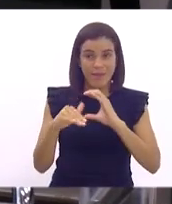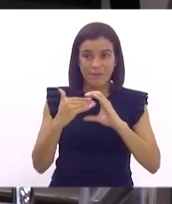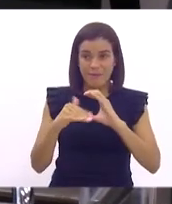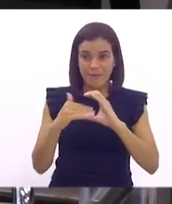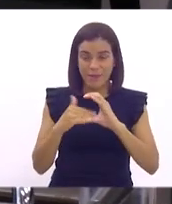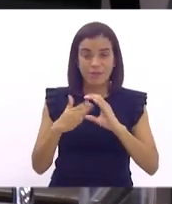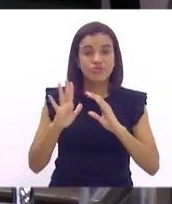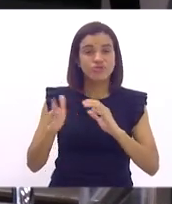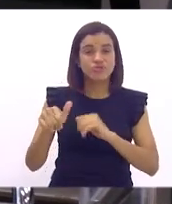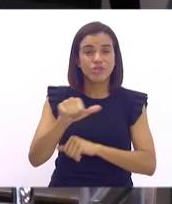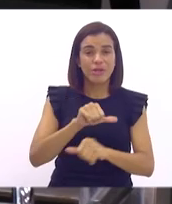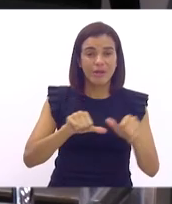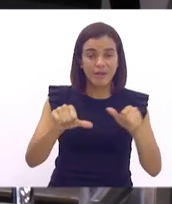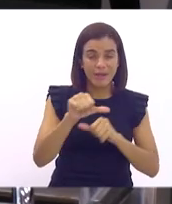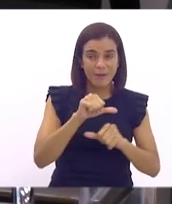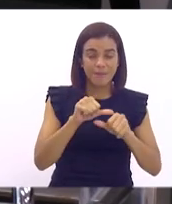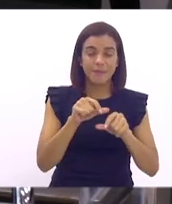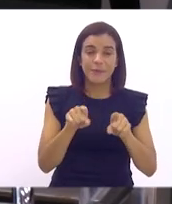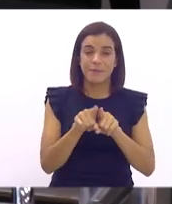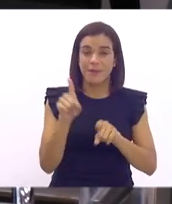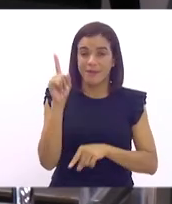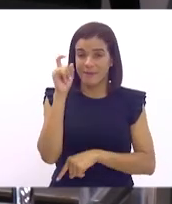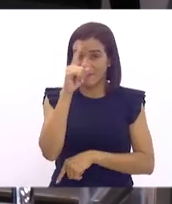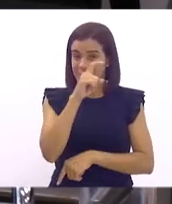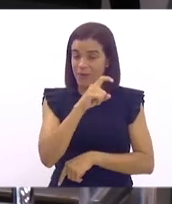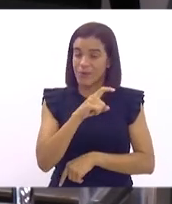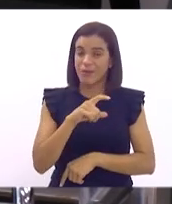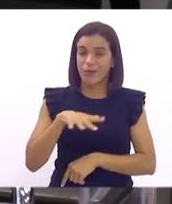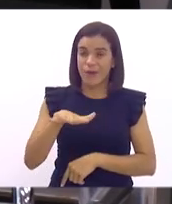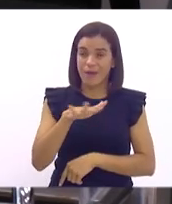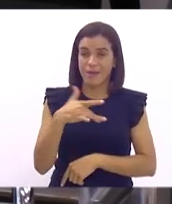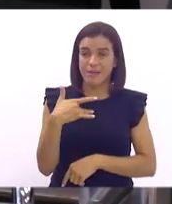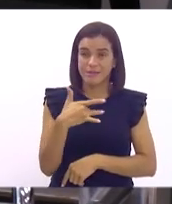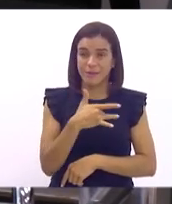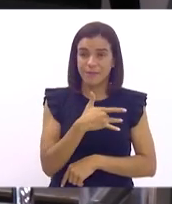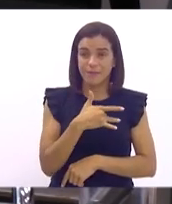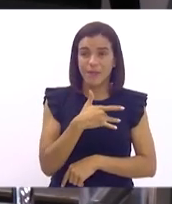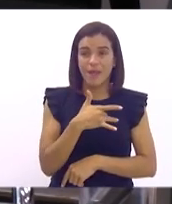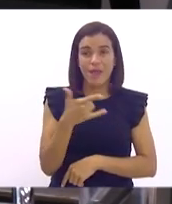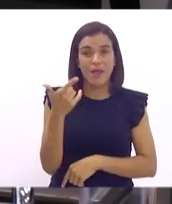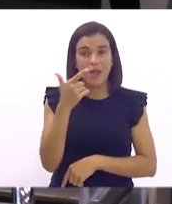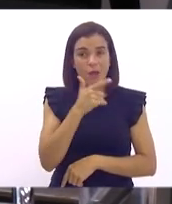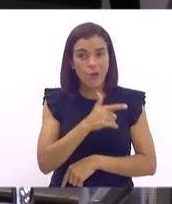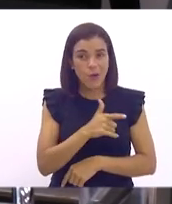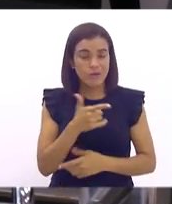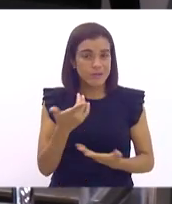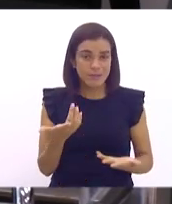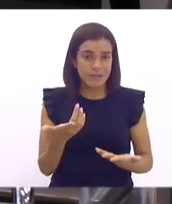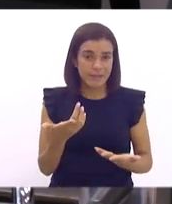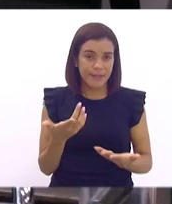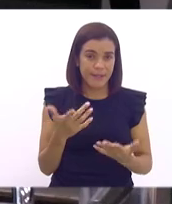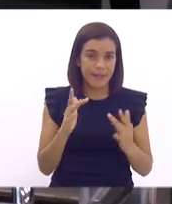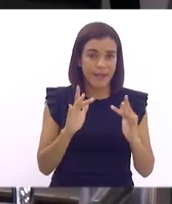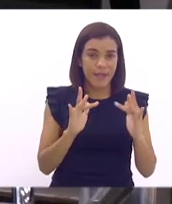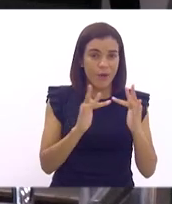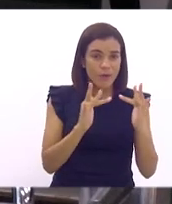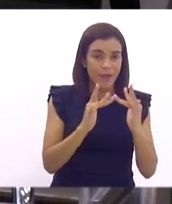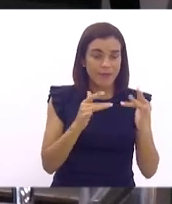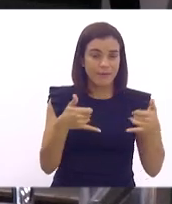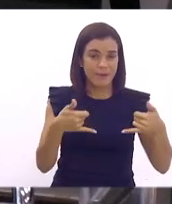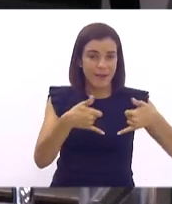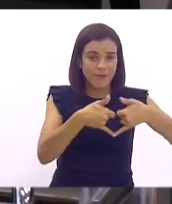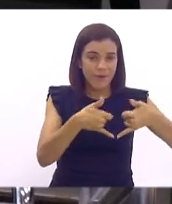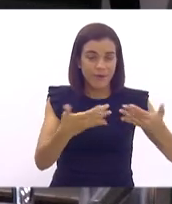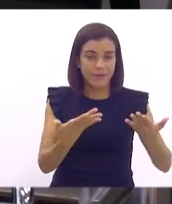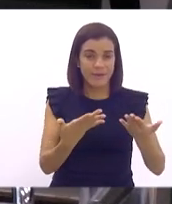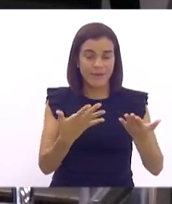Já mudou. A nossa grande dificuldade com a saúde é acesso pelos meios oficiais, telefone, e-mail.